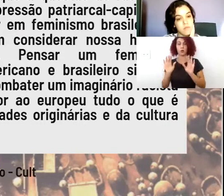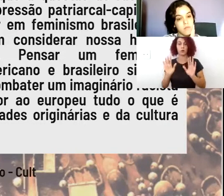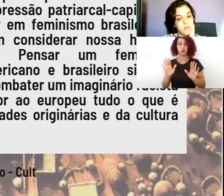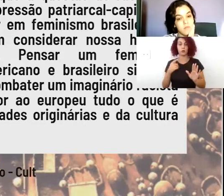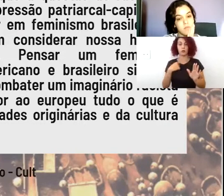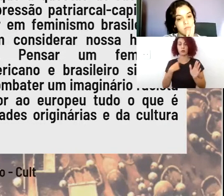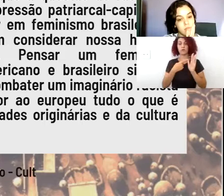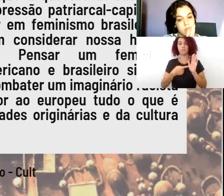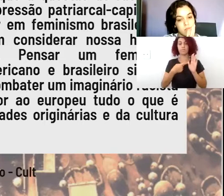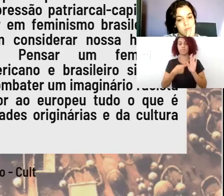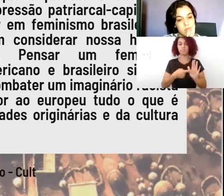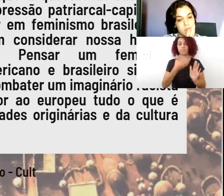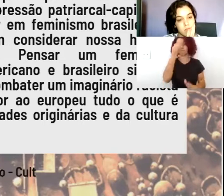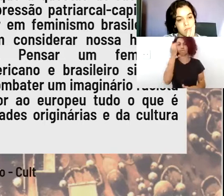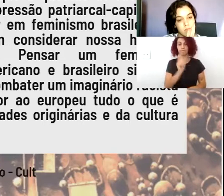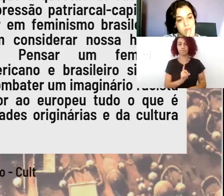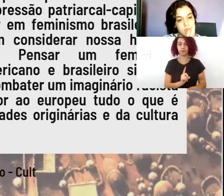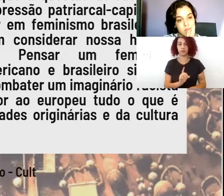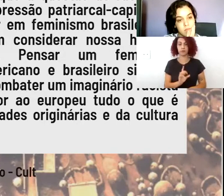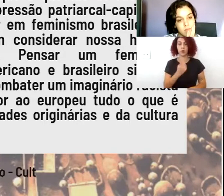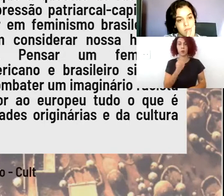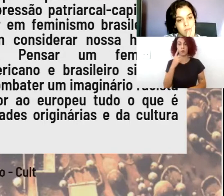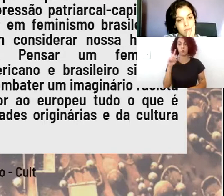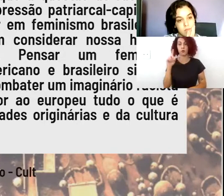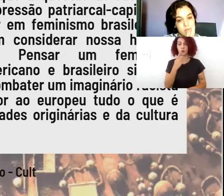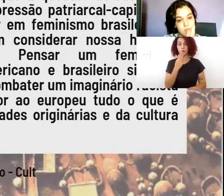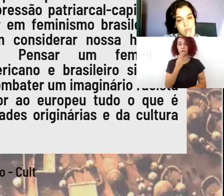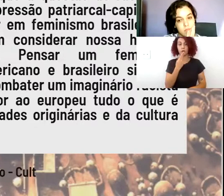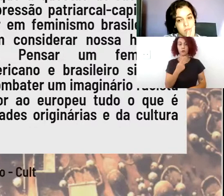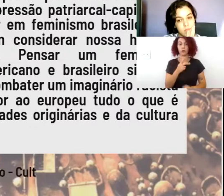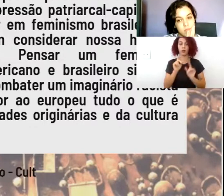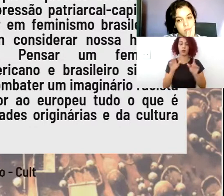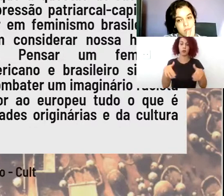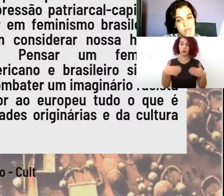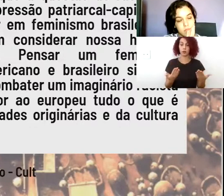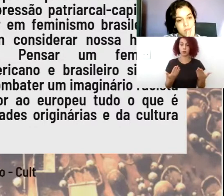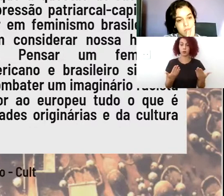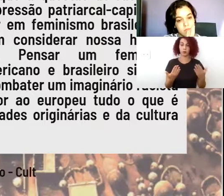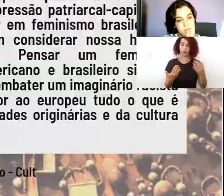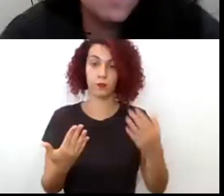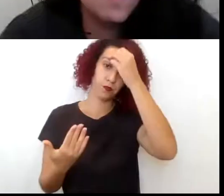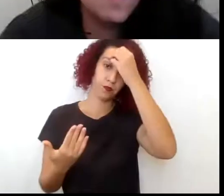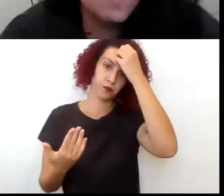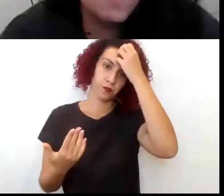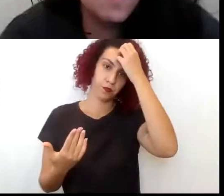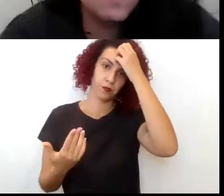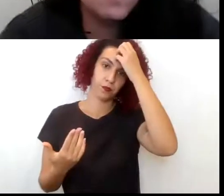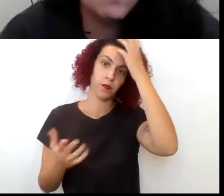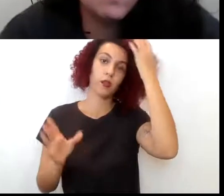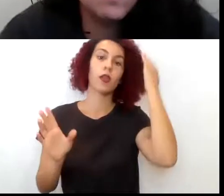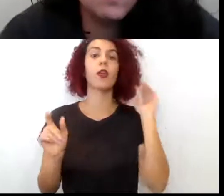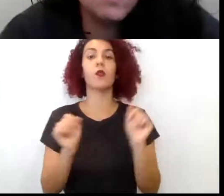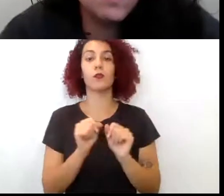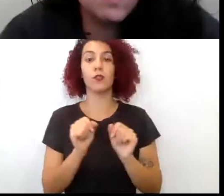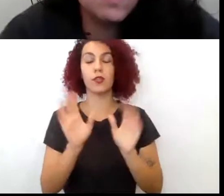trazendo mais utilizados vai falar exatamente sobre o slide que eu fiz mas não coloquei